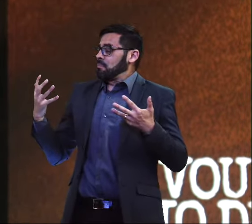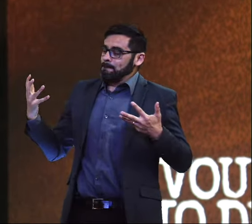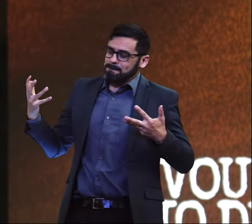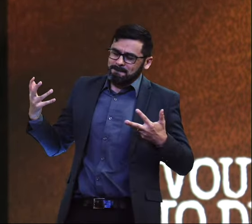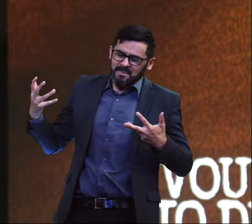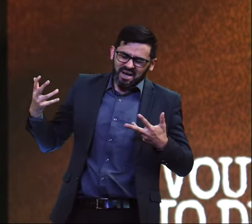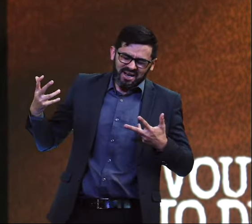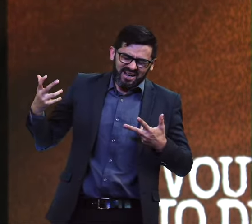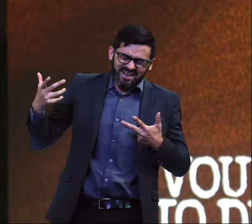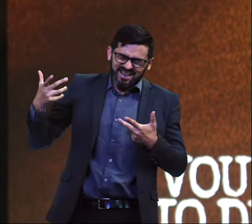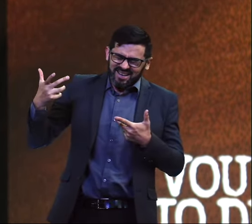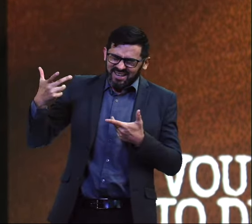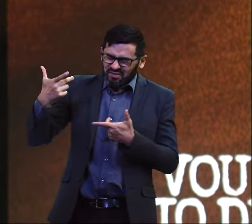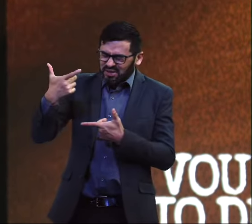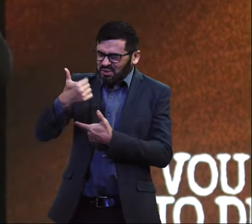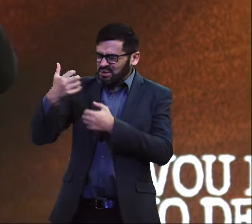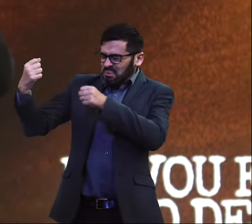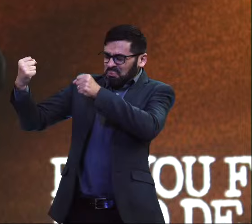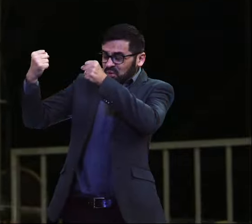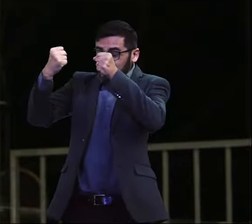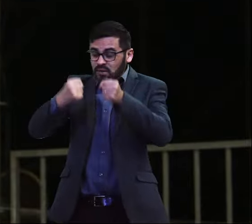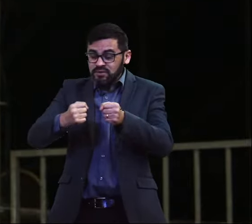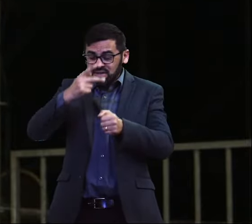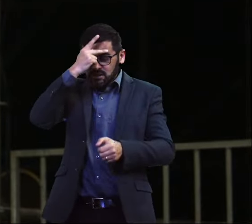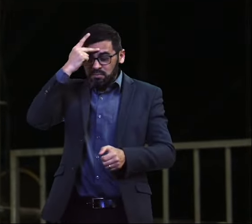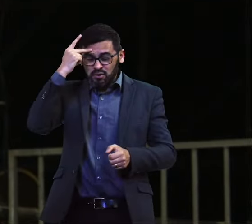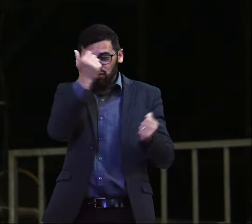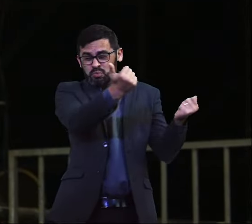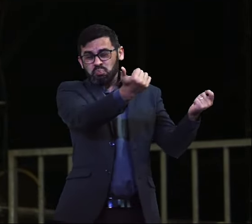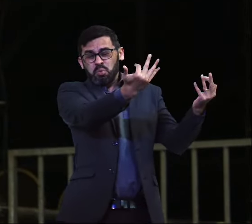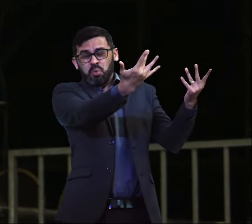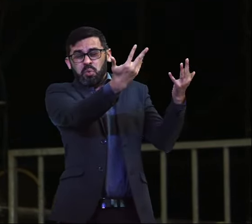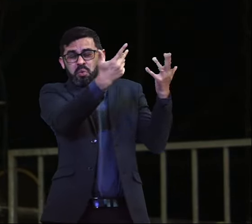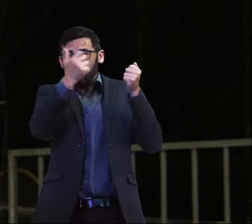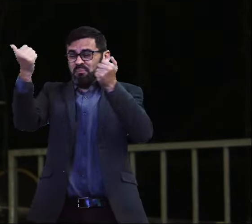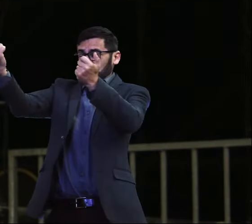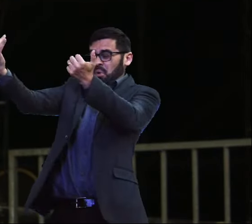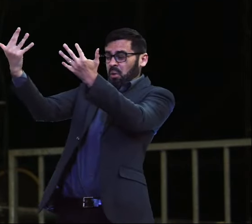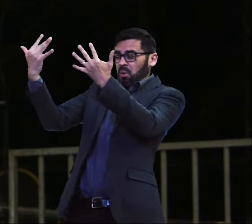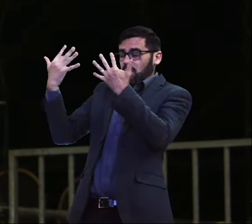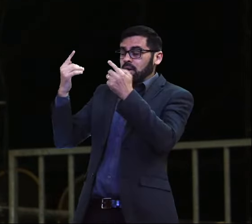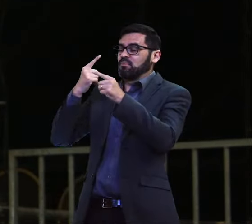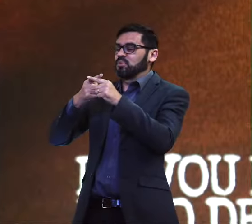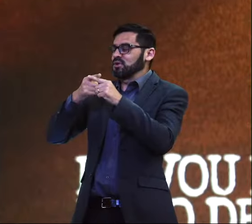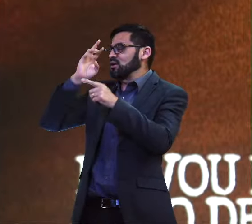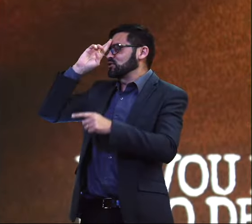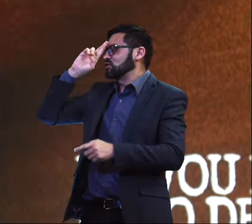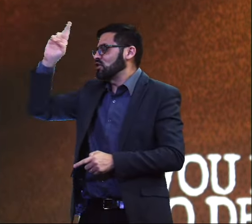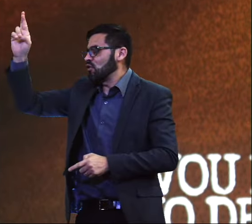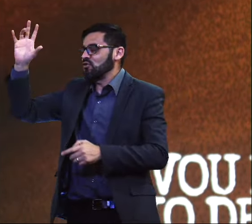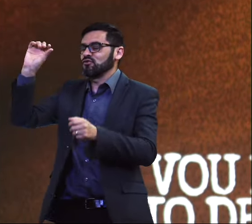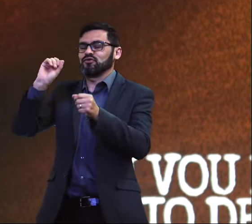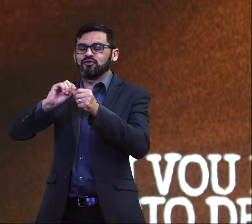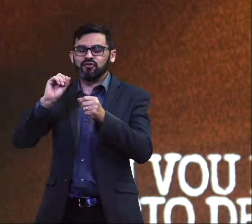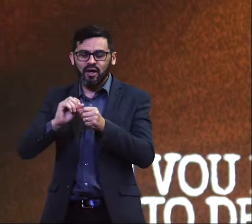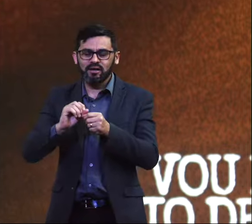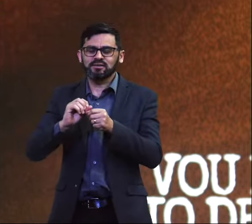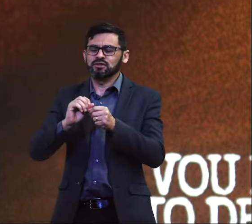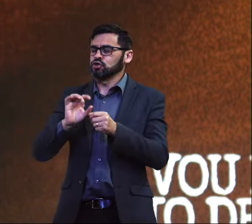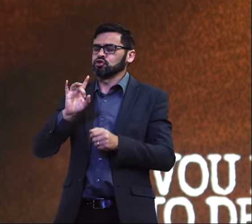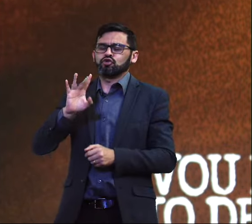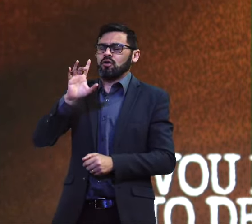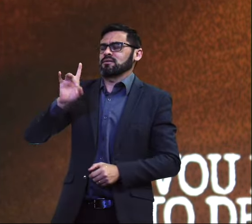algo inédito, e que as pessoas venham de todos os cantos, porque o Senhor fez, só o